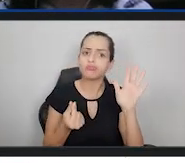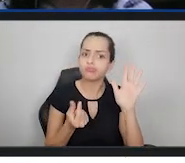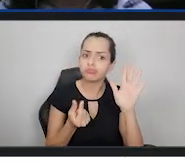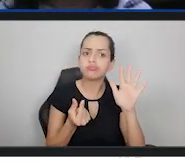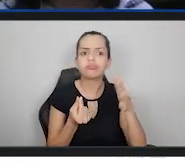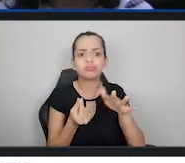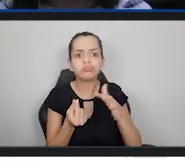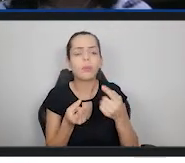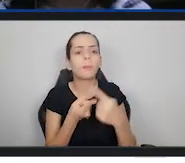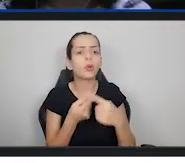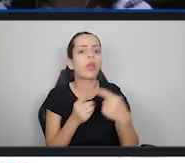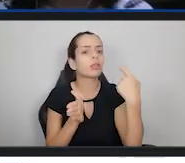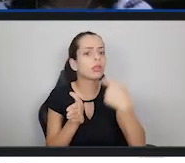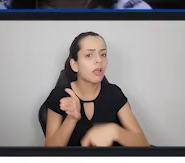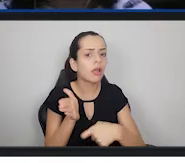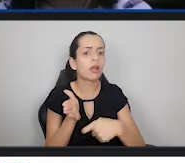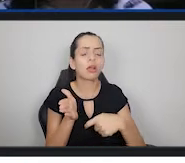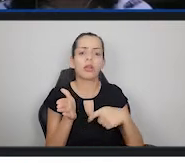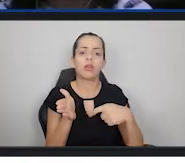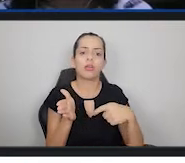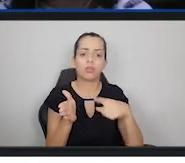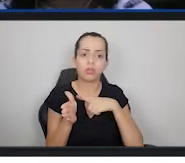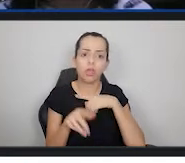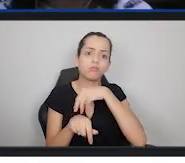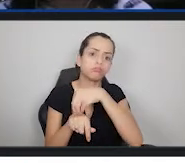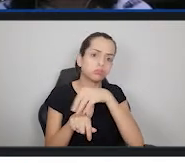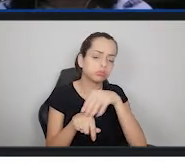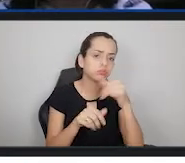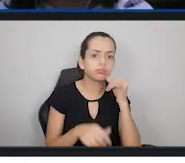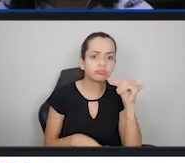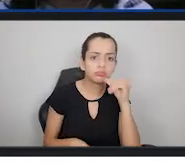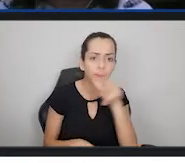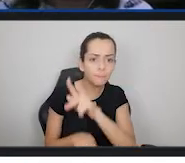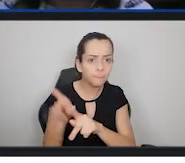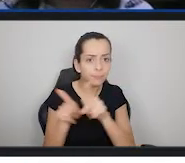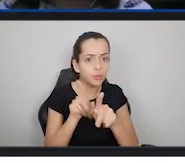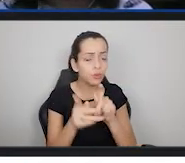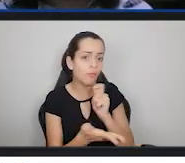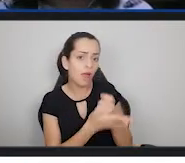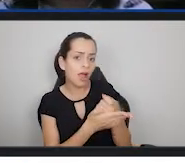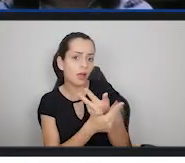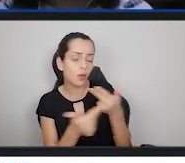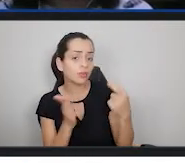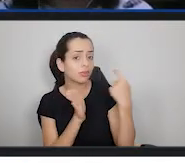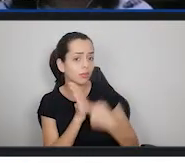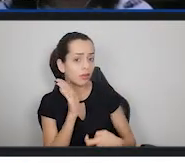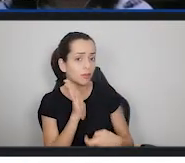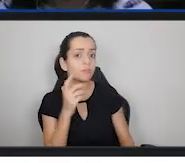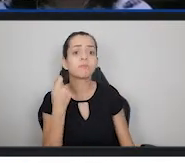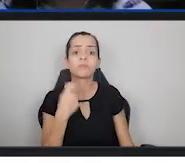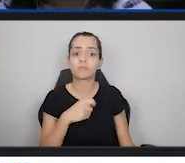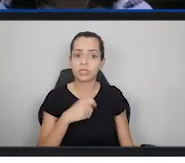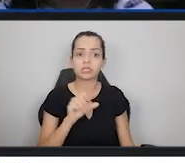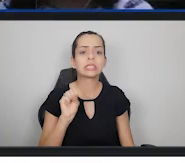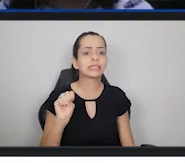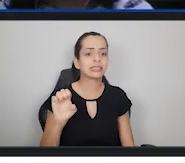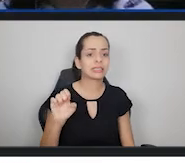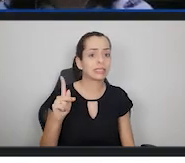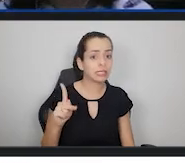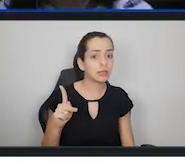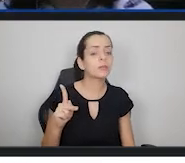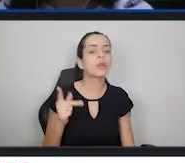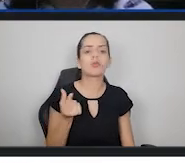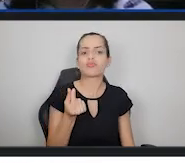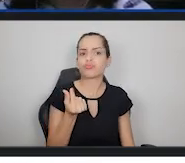porque esse custo ele vai ser repassado para a tarifa, então ele vai virar tarifa, então é necessário que a gente faça